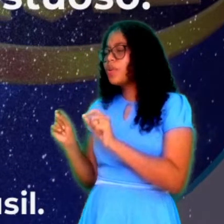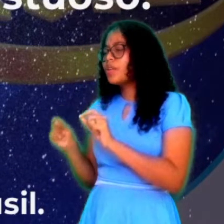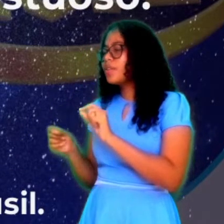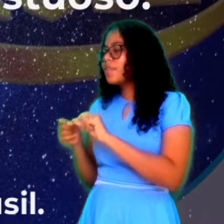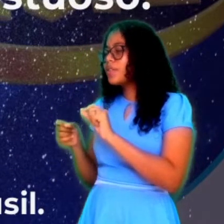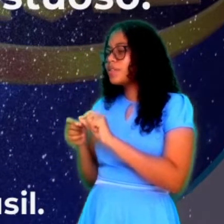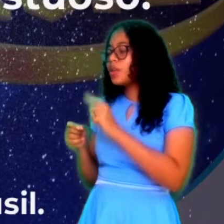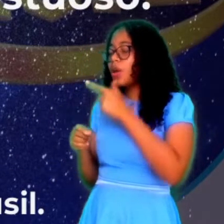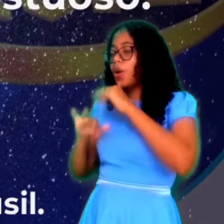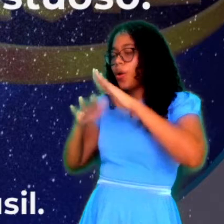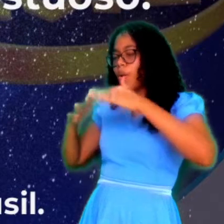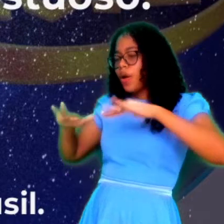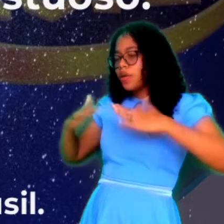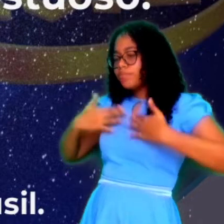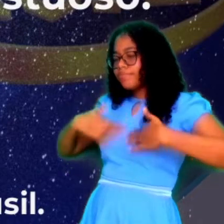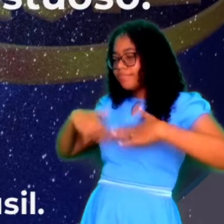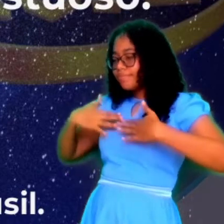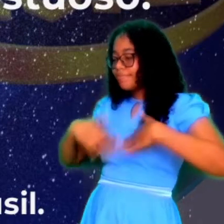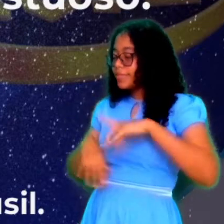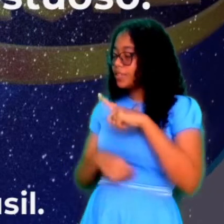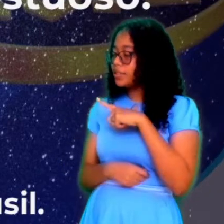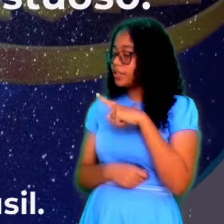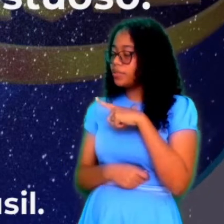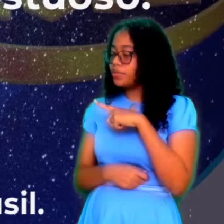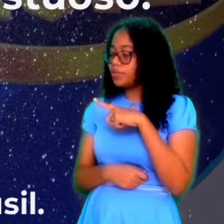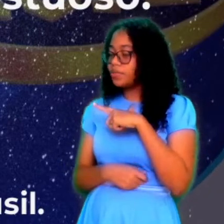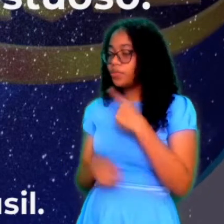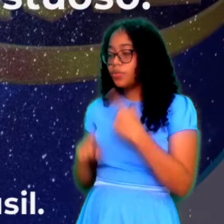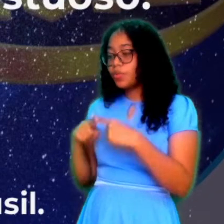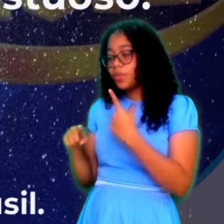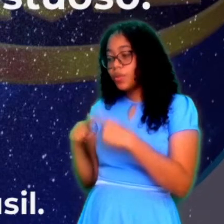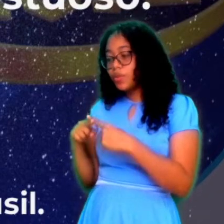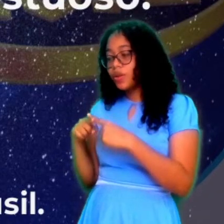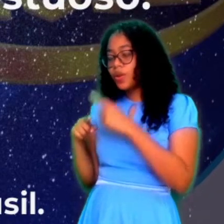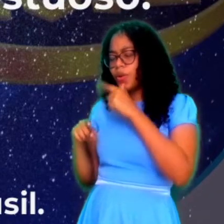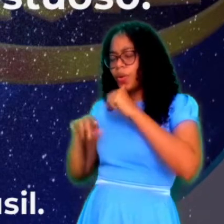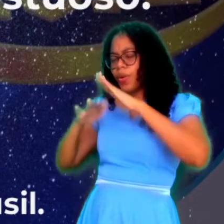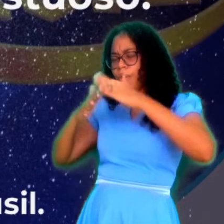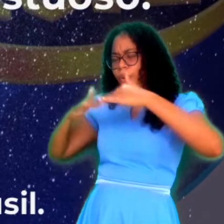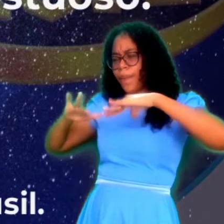mar se nos acalme? Porque o mar